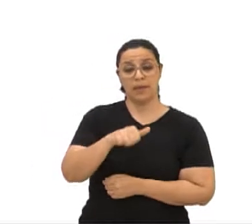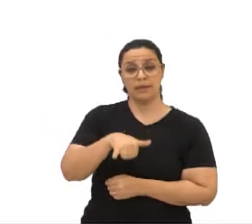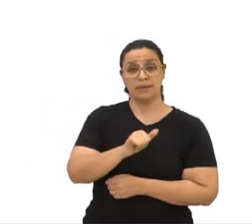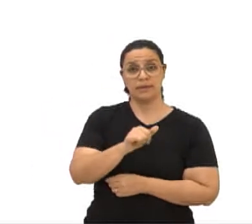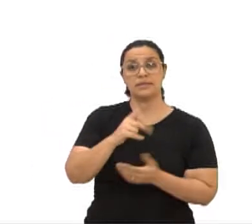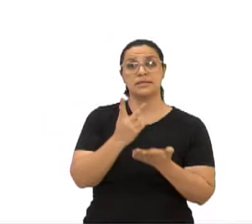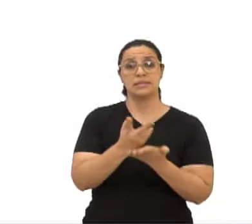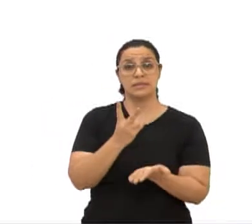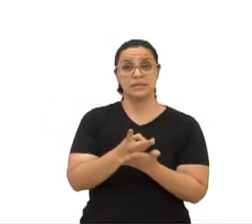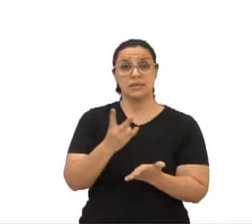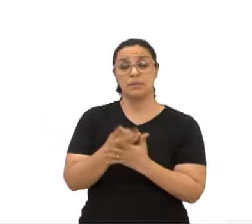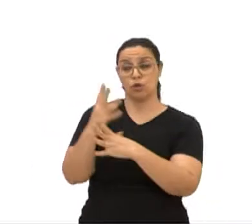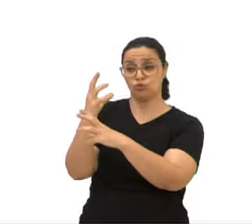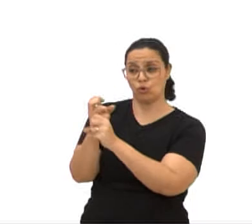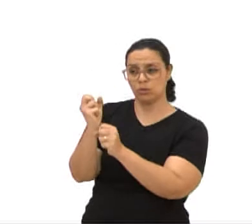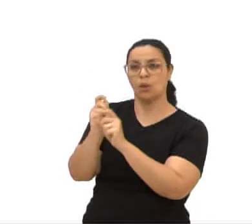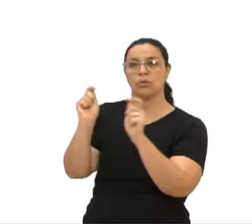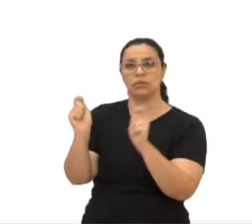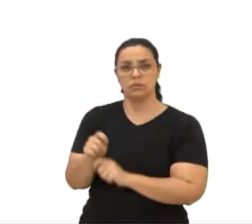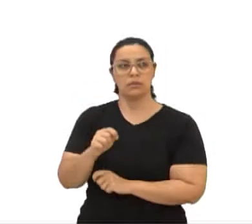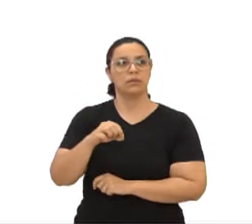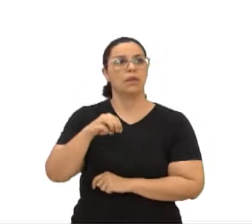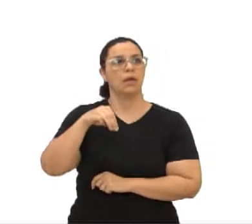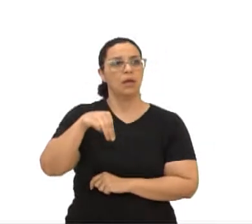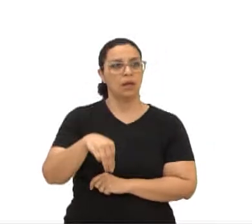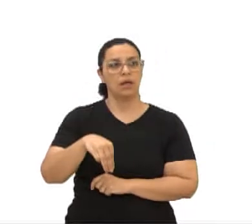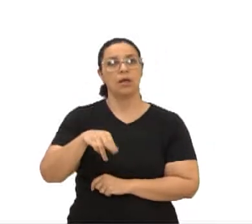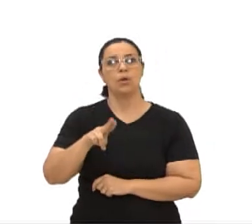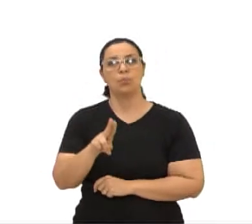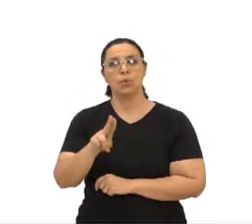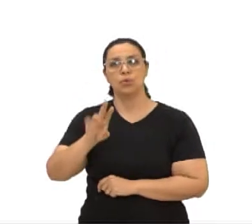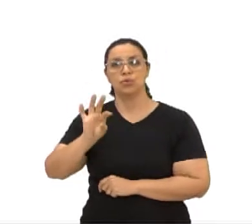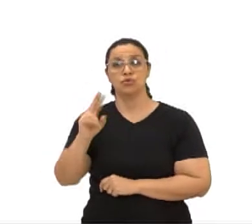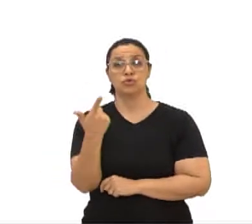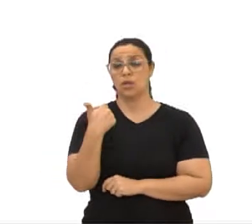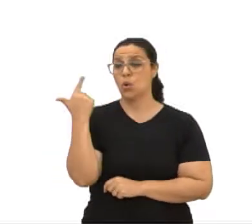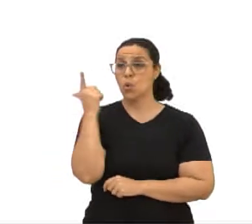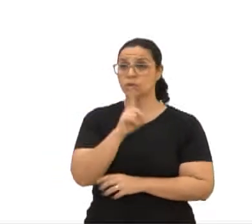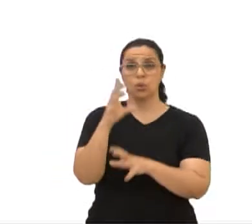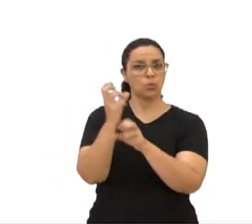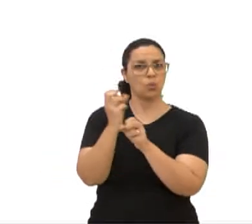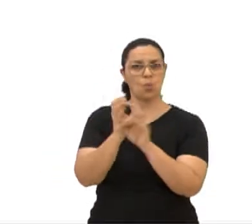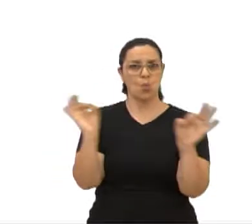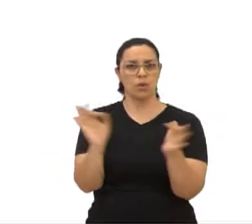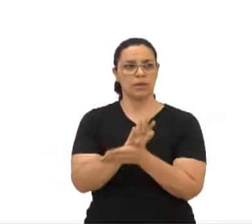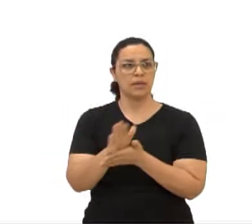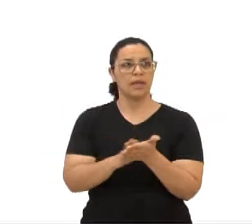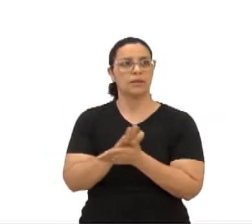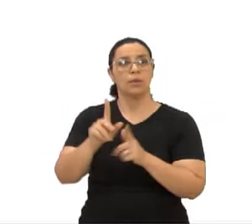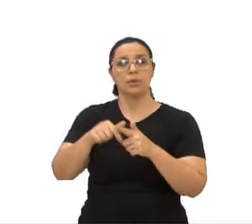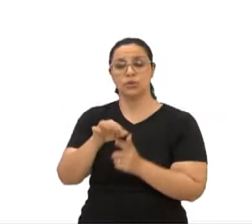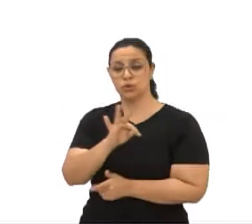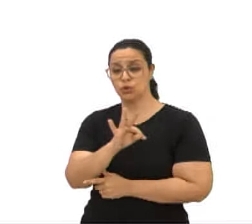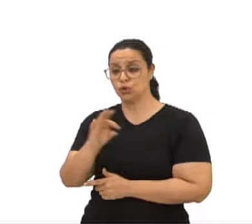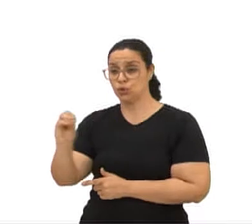mini é utilizado para contato o norte é utilizado para incontáveis e acrescentam do tio na frente